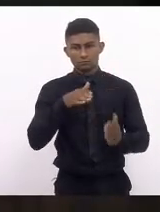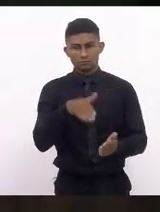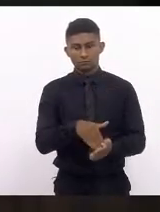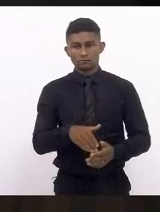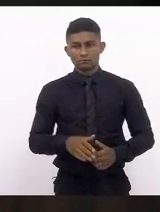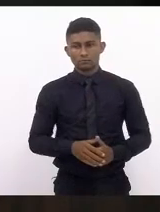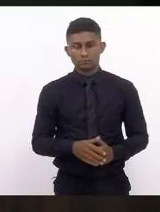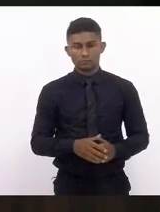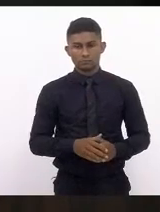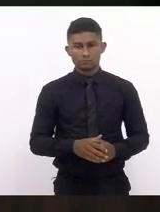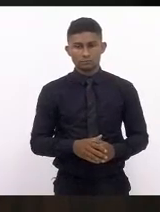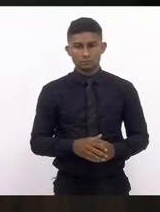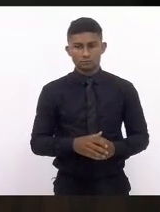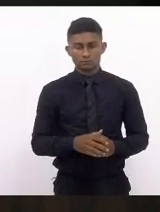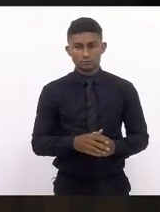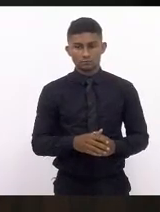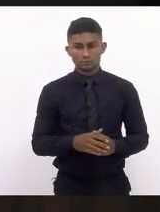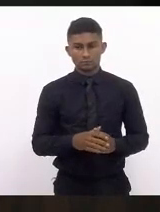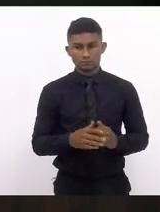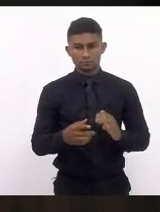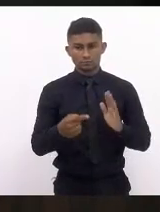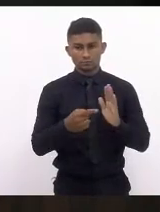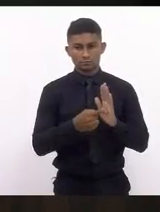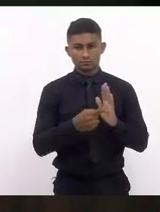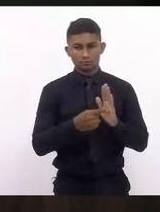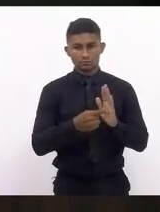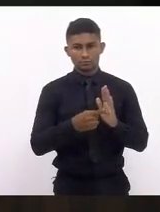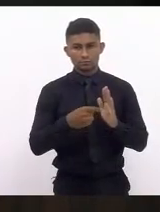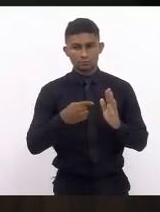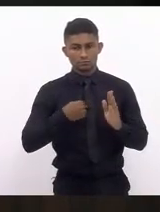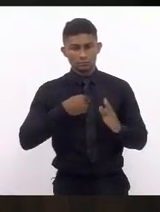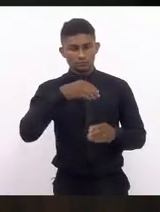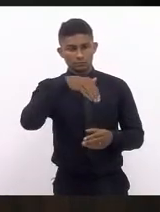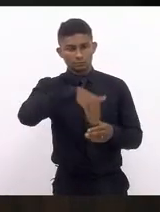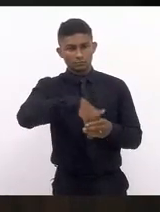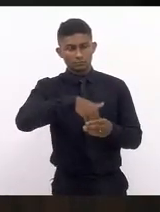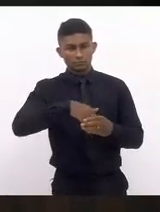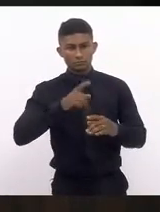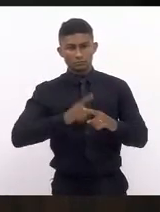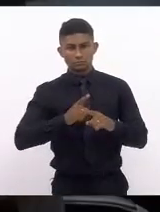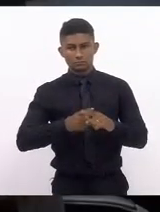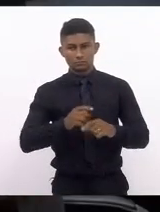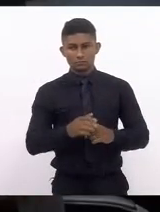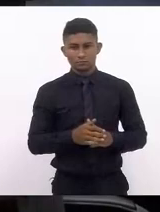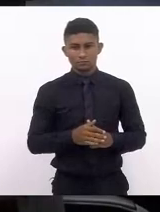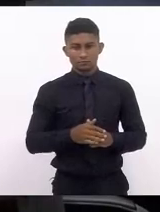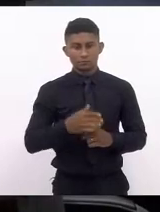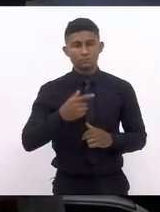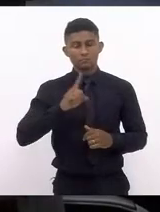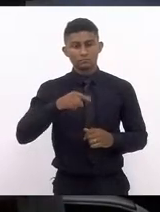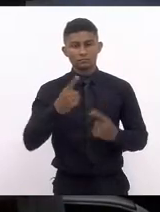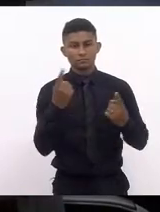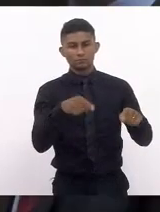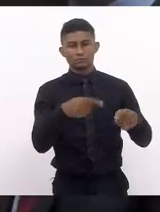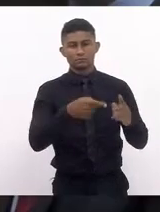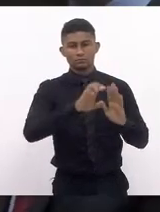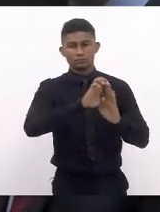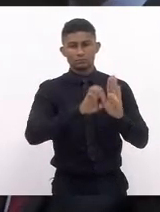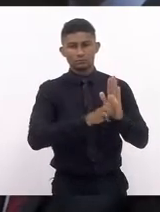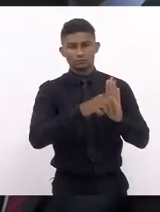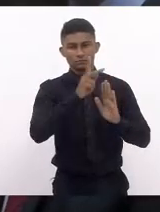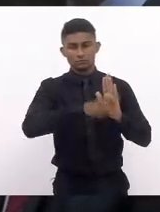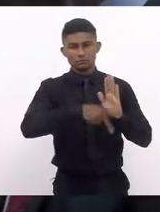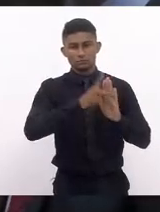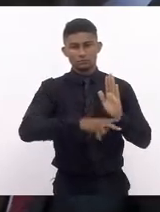tratar na terceira o seu dinheiro lá dentro senhor presidente desculpe que o são jovens imagina contrário às emendas aí esse